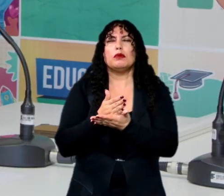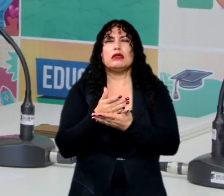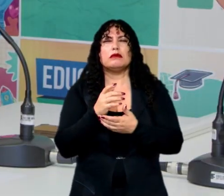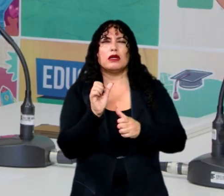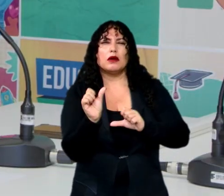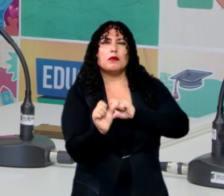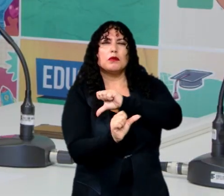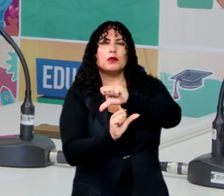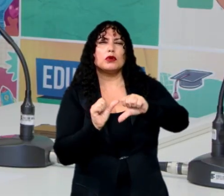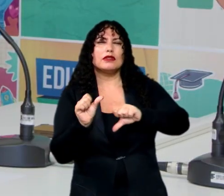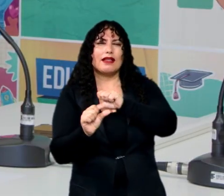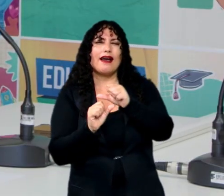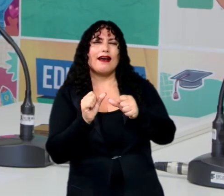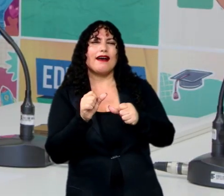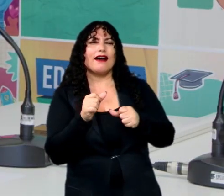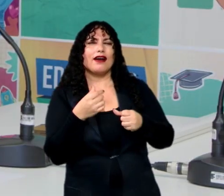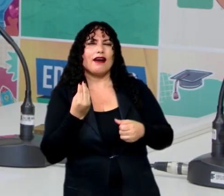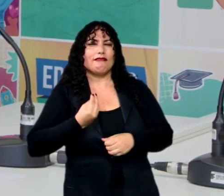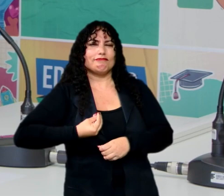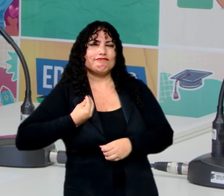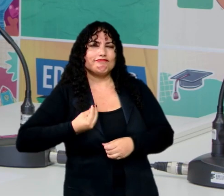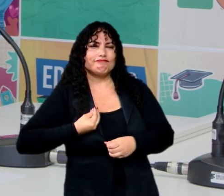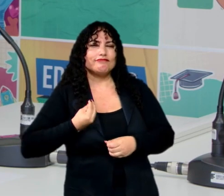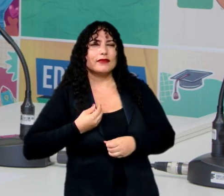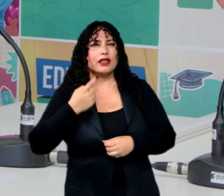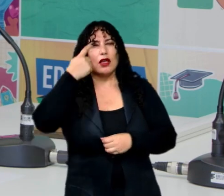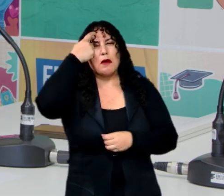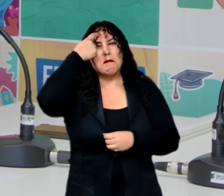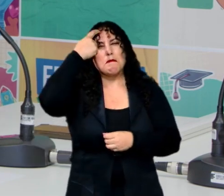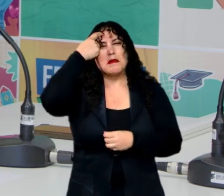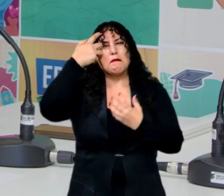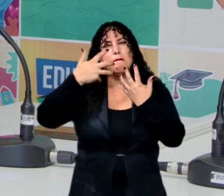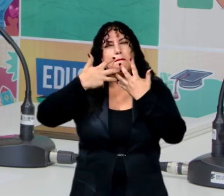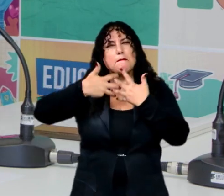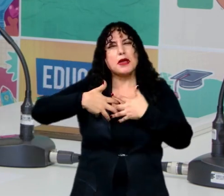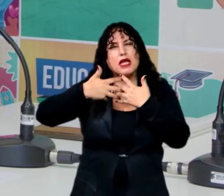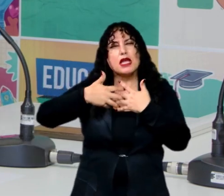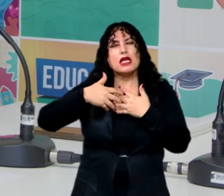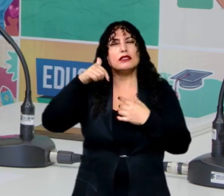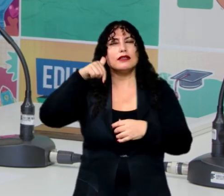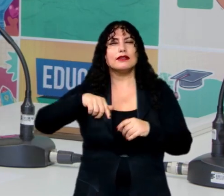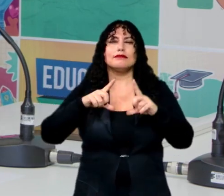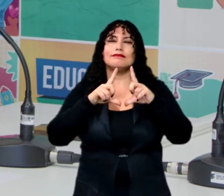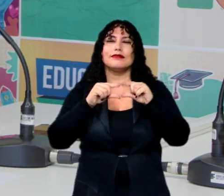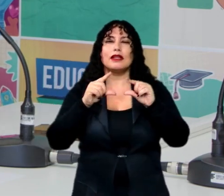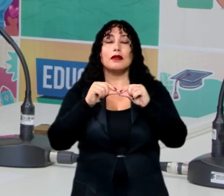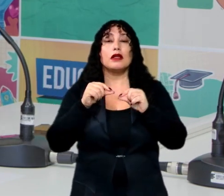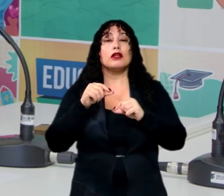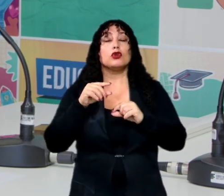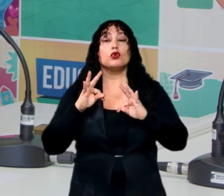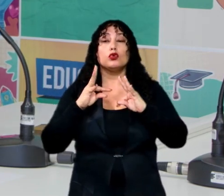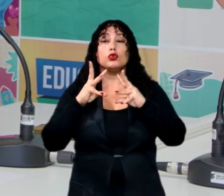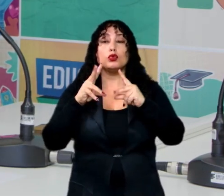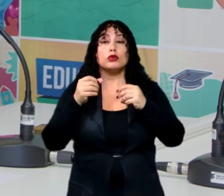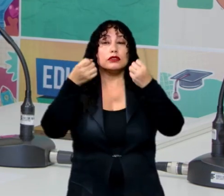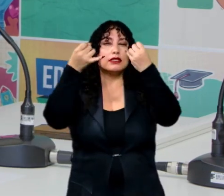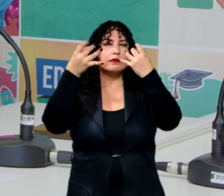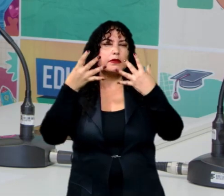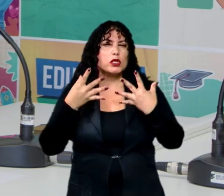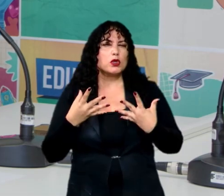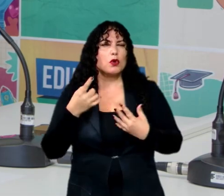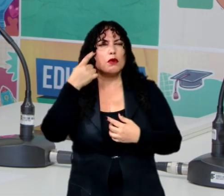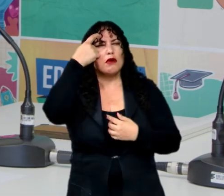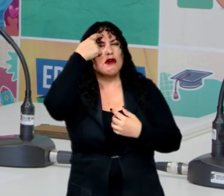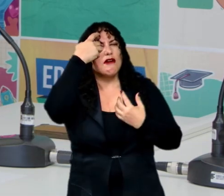mudar essa realidade. E aí, quando eu penso que na realidade do DF, é mais como com base no que você falou, eu fico